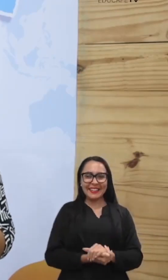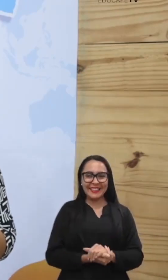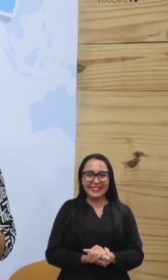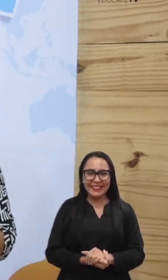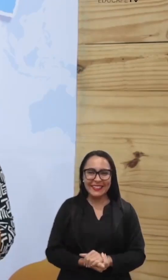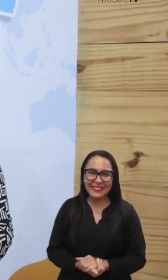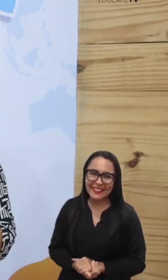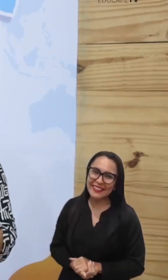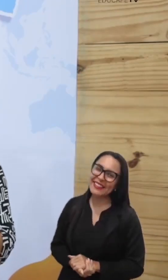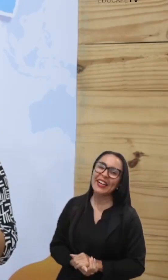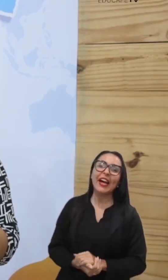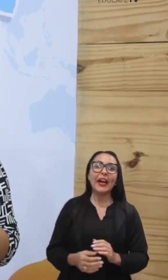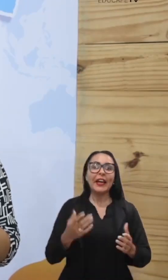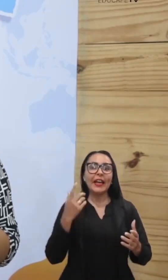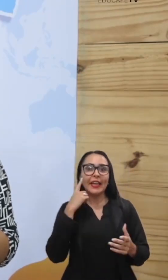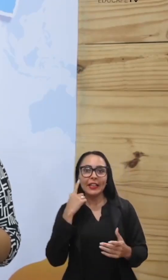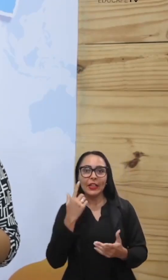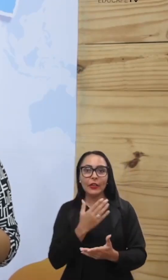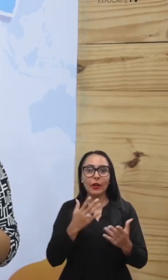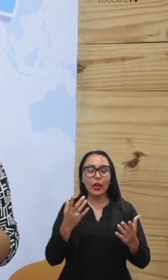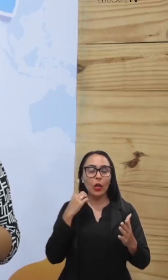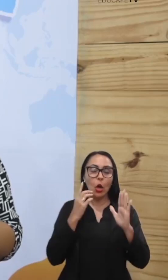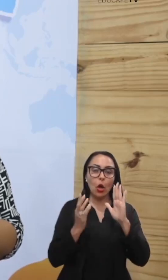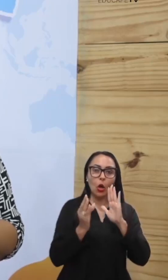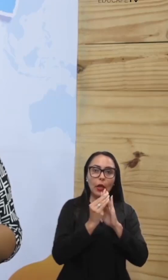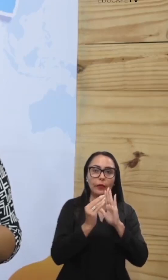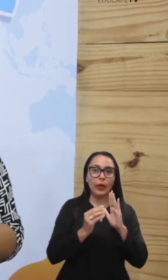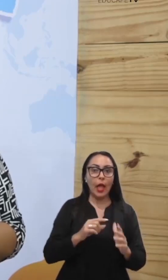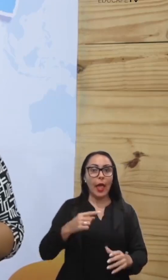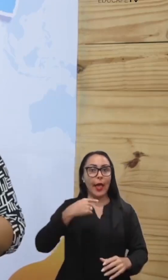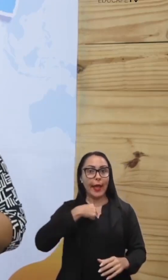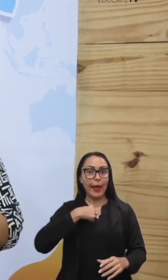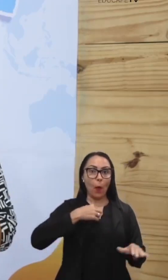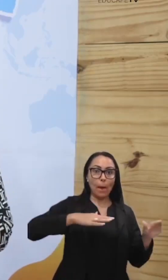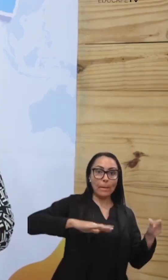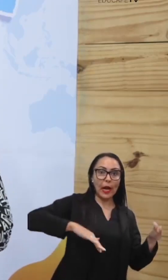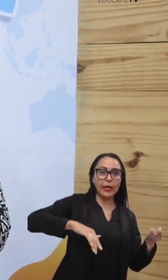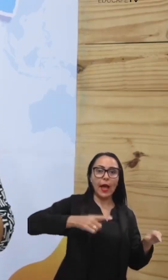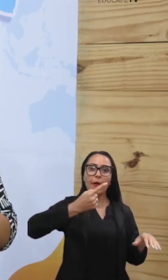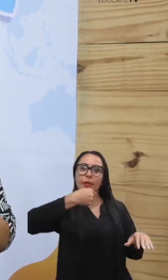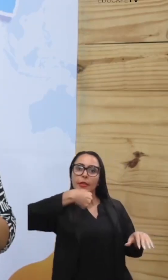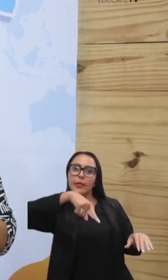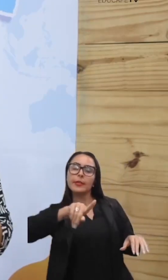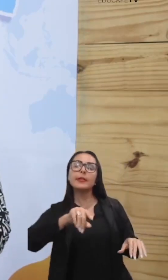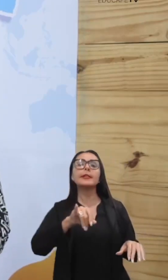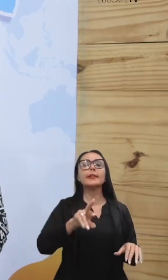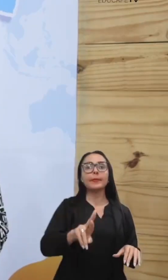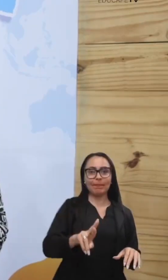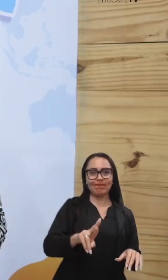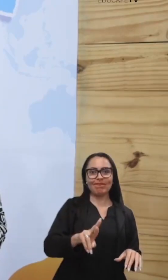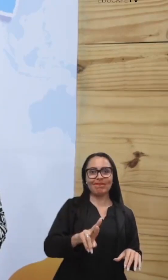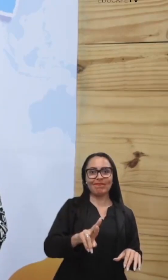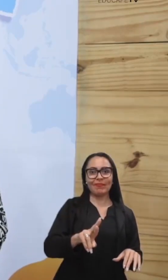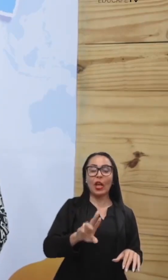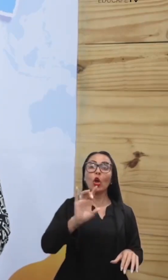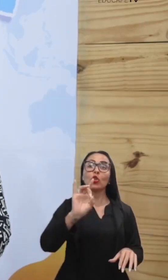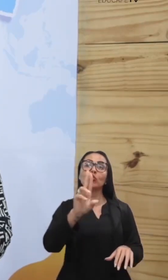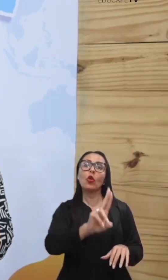para a praia. Ele vai colocar só eu, praia, ir. Que ele só vai usar os verbos, tá